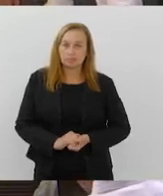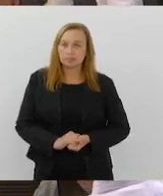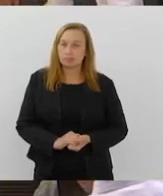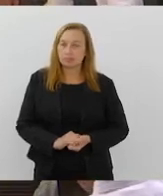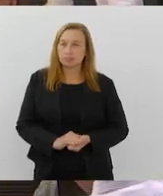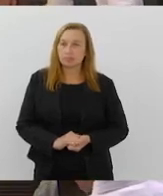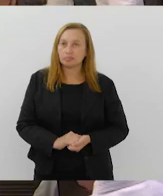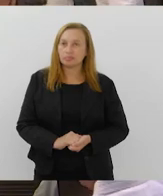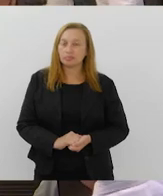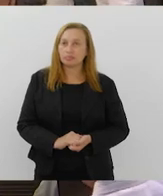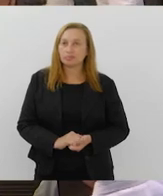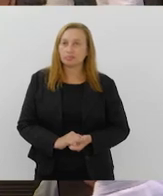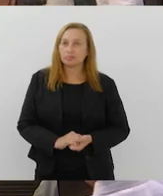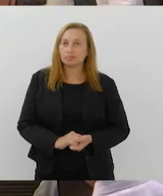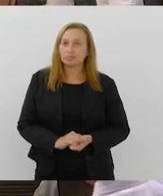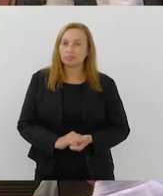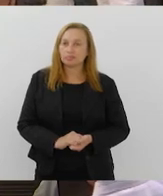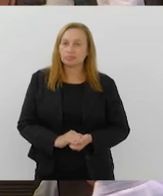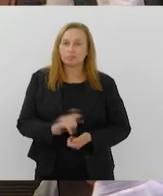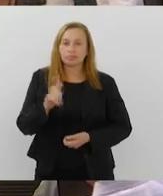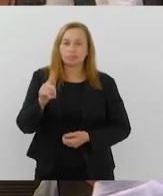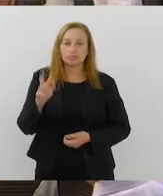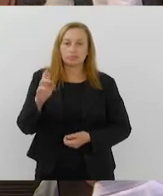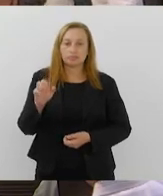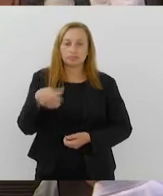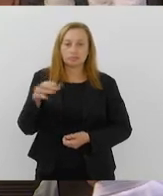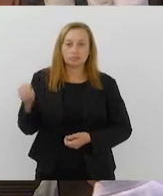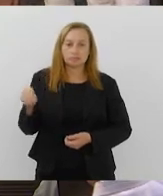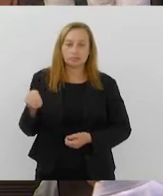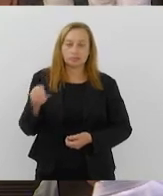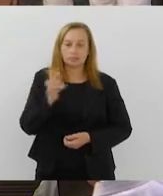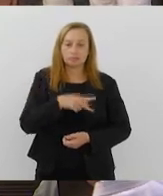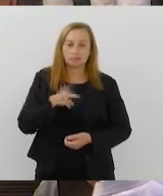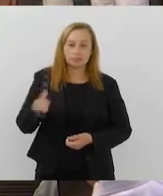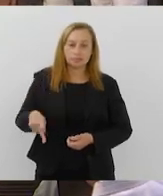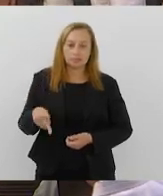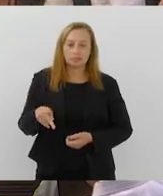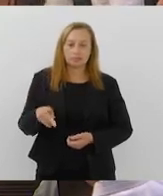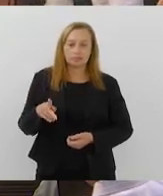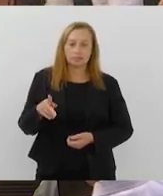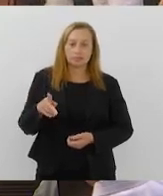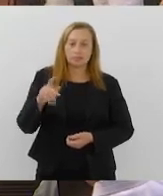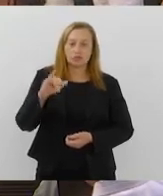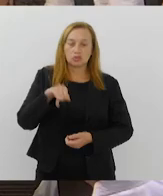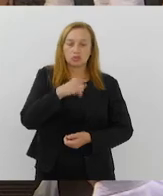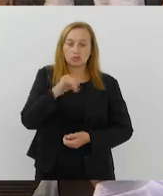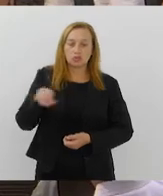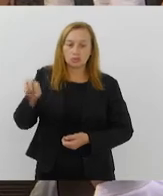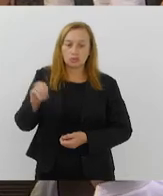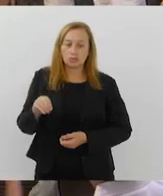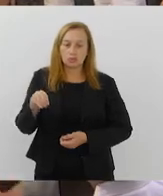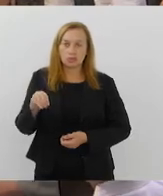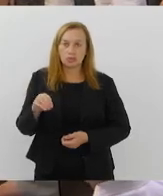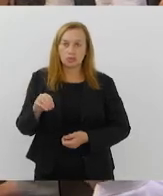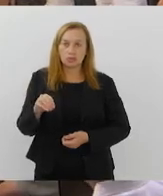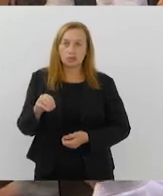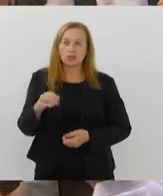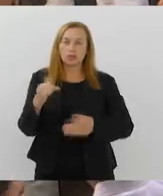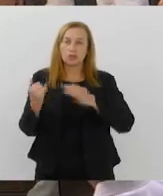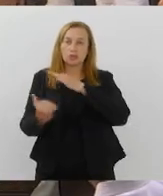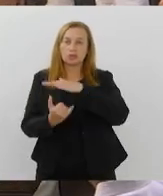Próximo agraciado, o grão-mestre João Alberto Barreto, conselheiro do Instituto Internacional Conde